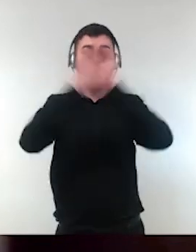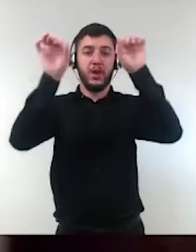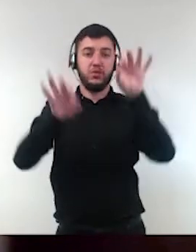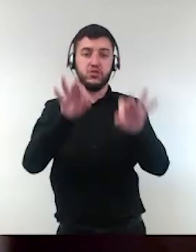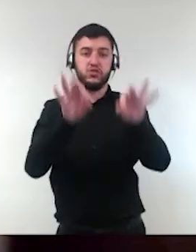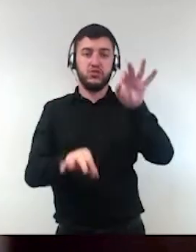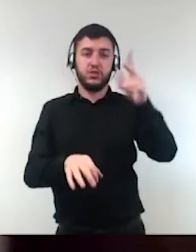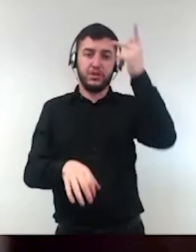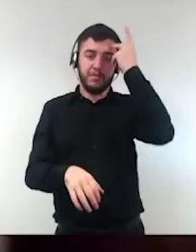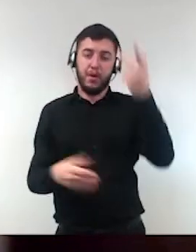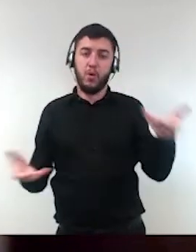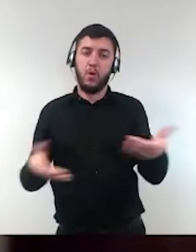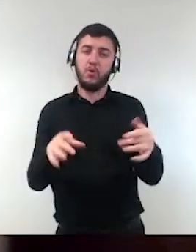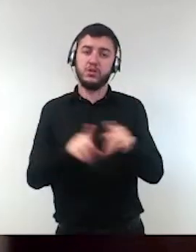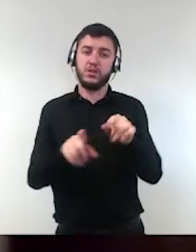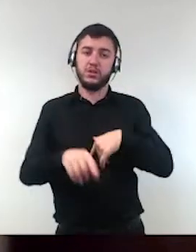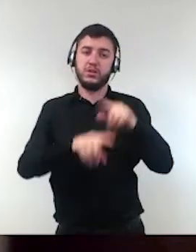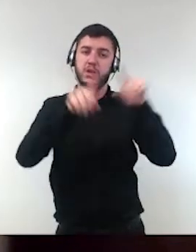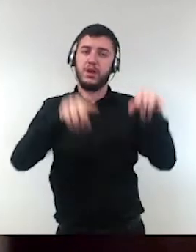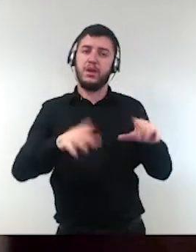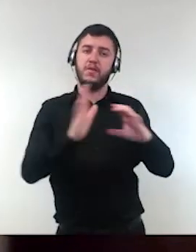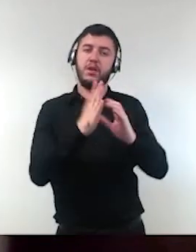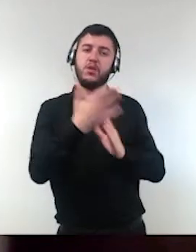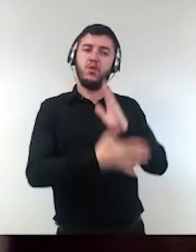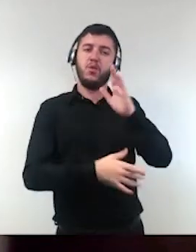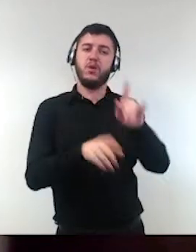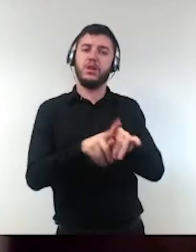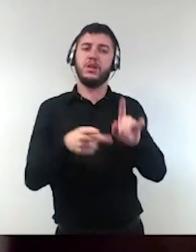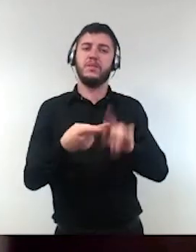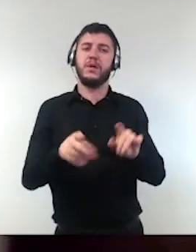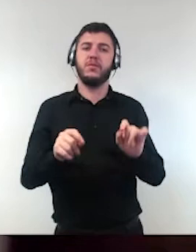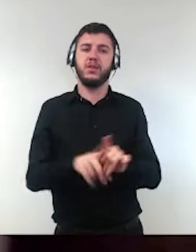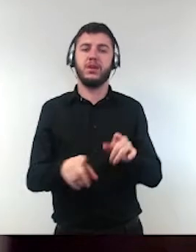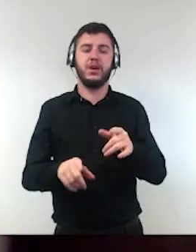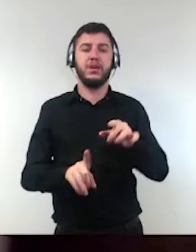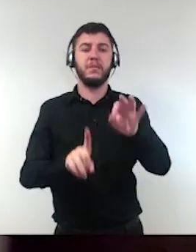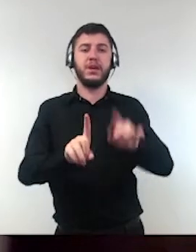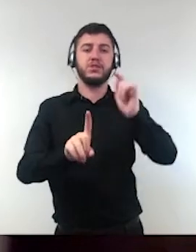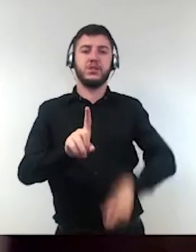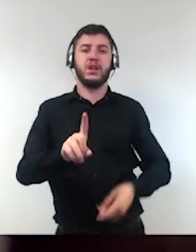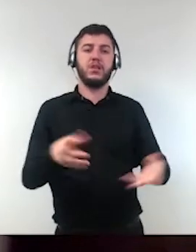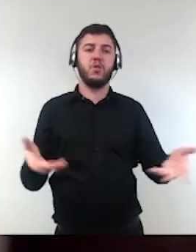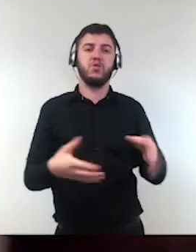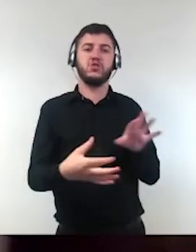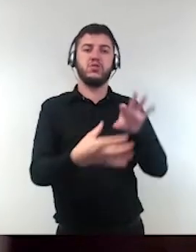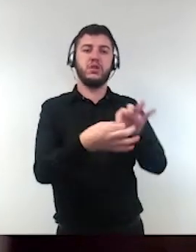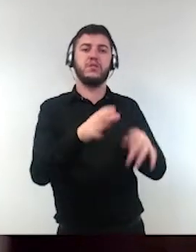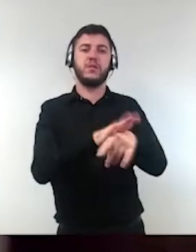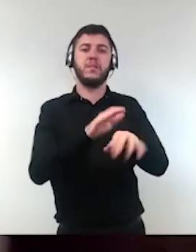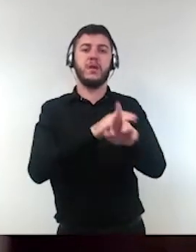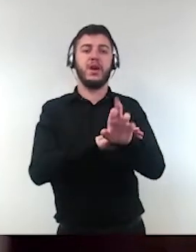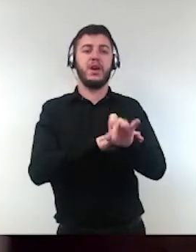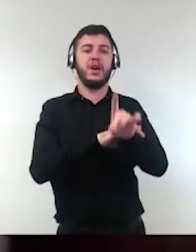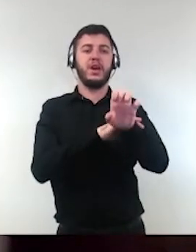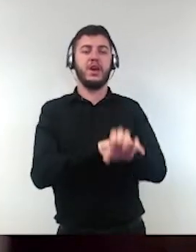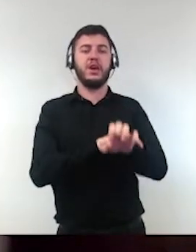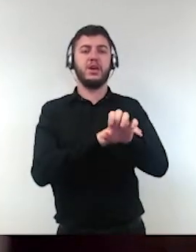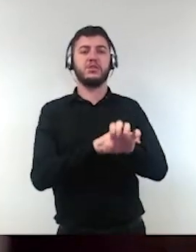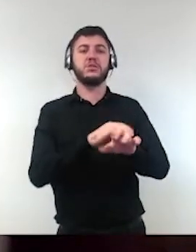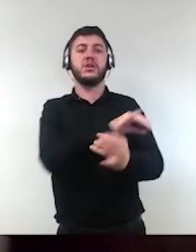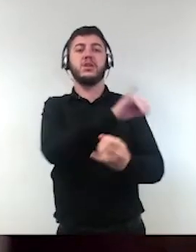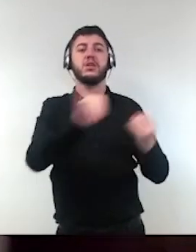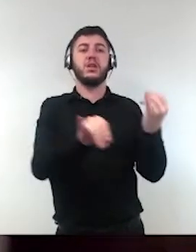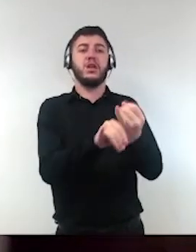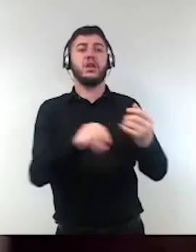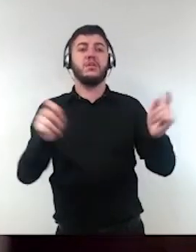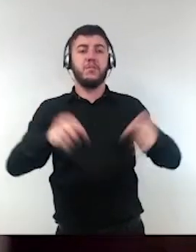magistrados estão conectados às redes de informática e conseguem produzir o seu trabalho através